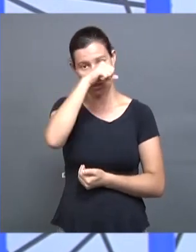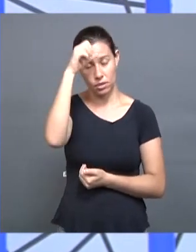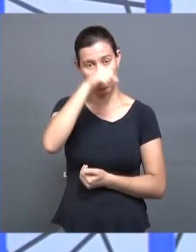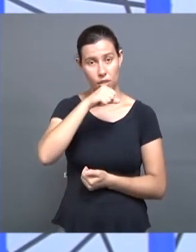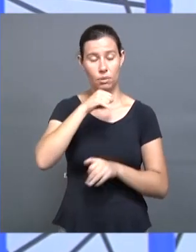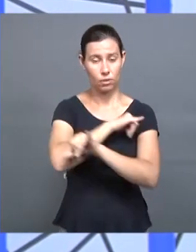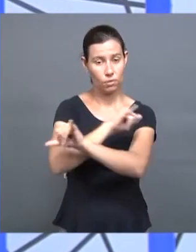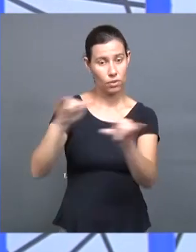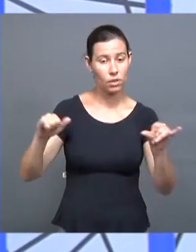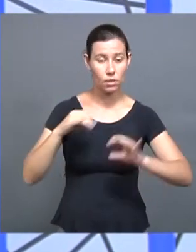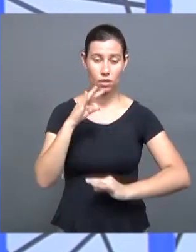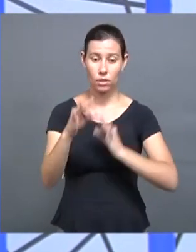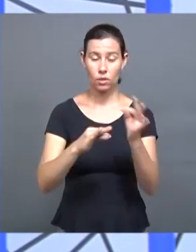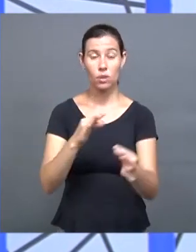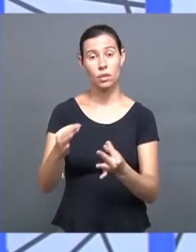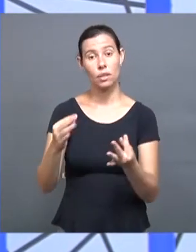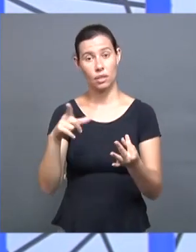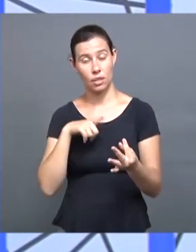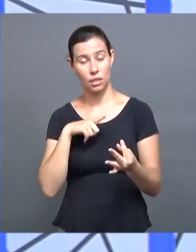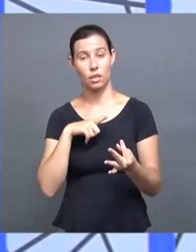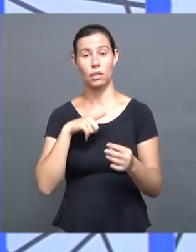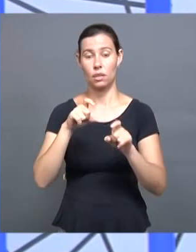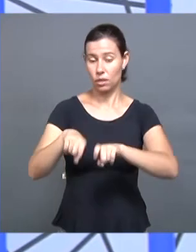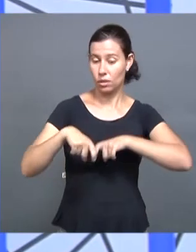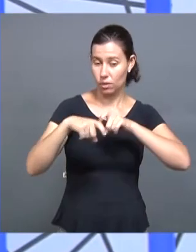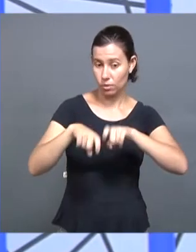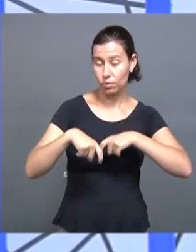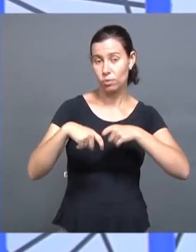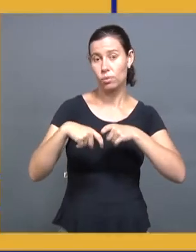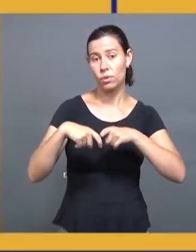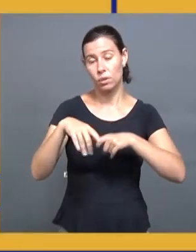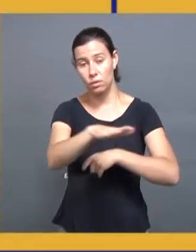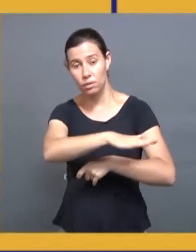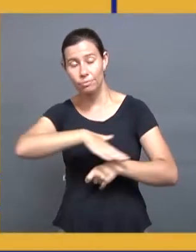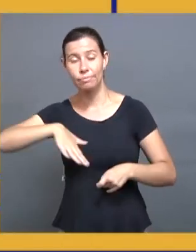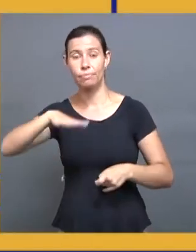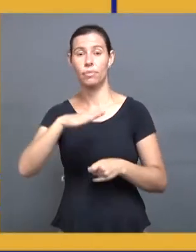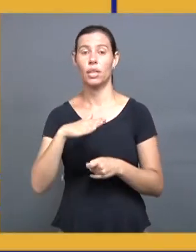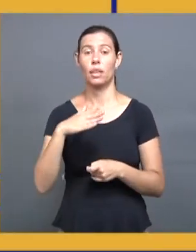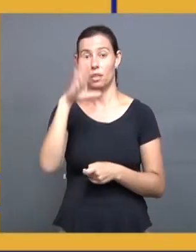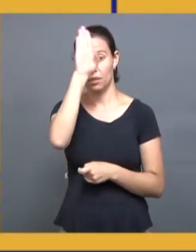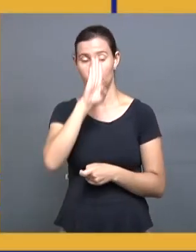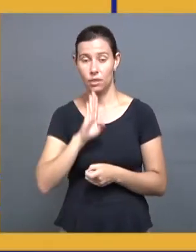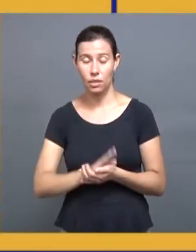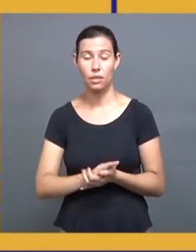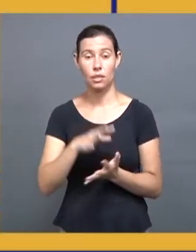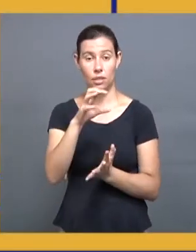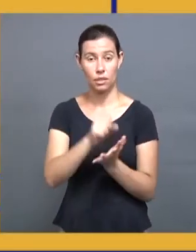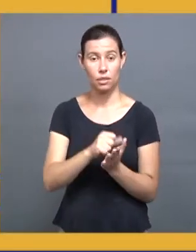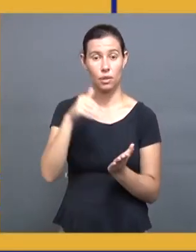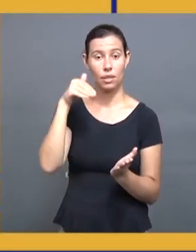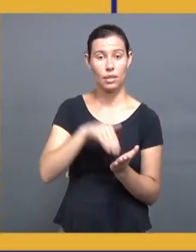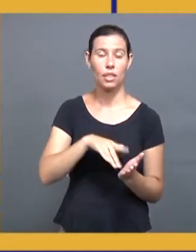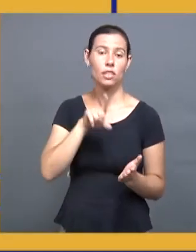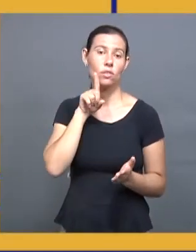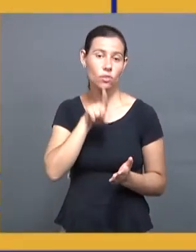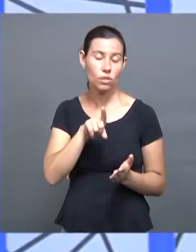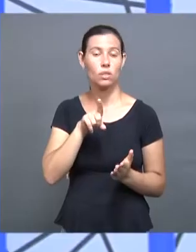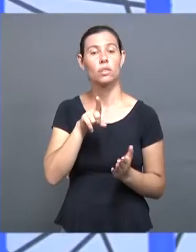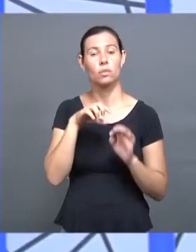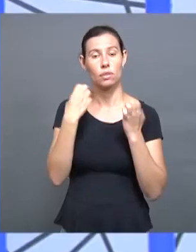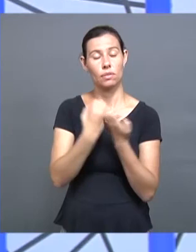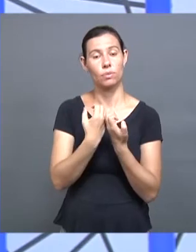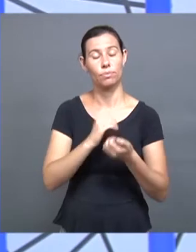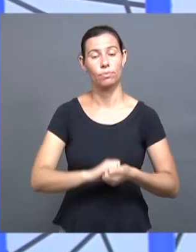tecnologias e ações que estão acontecendo na área da agricultura orgânica na região. É gratuito e as inscrições ficam abertas até o dia do evento.